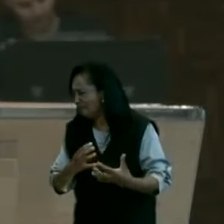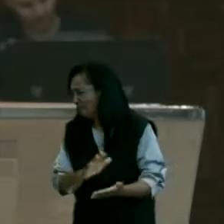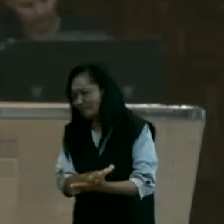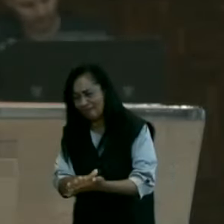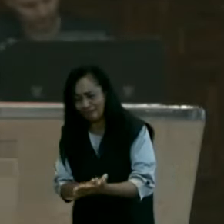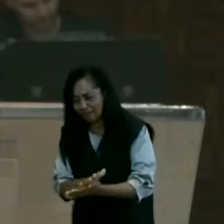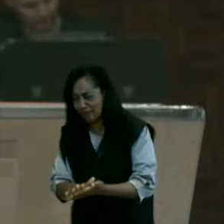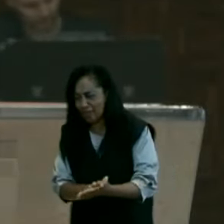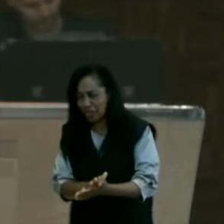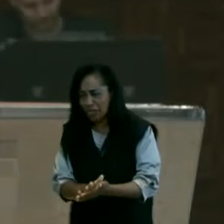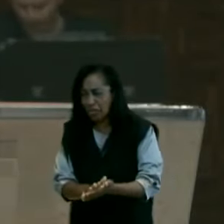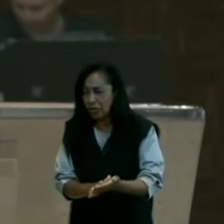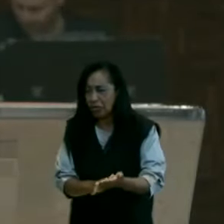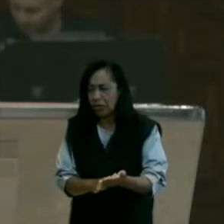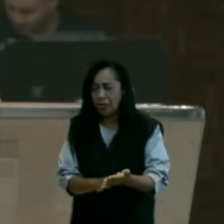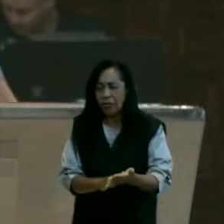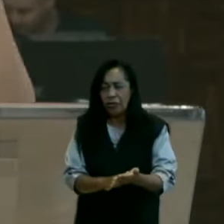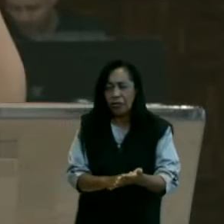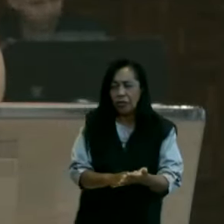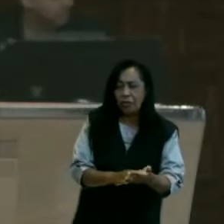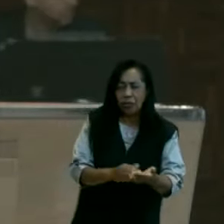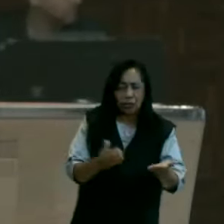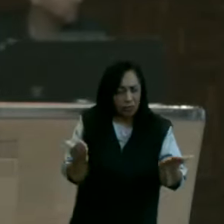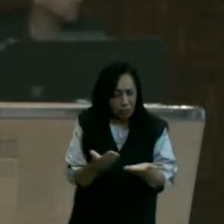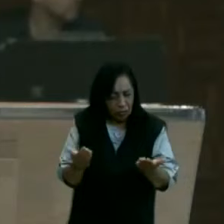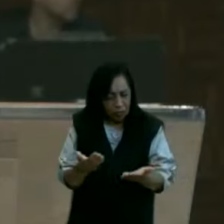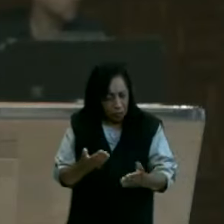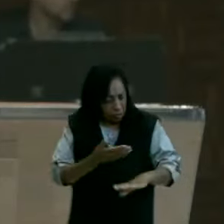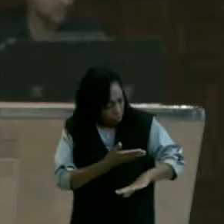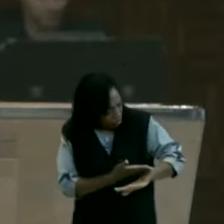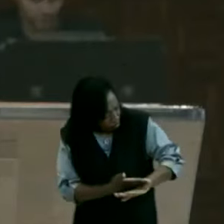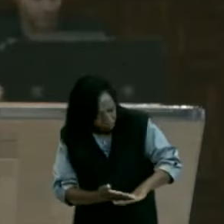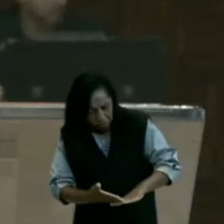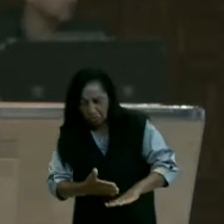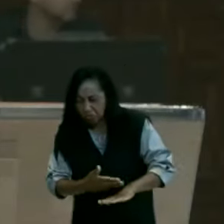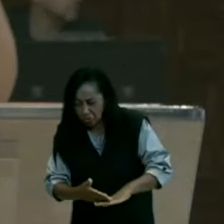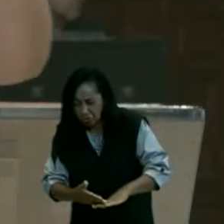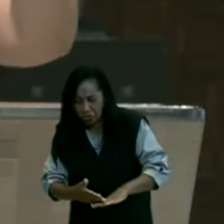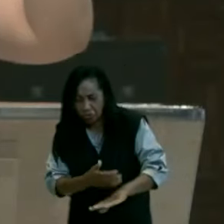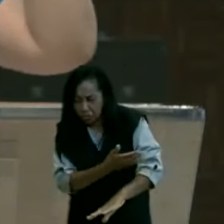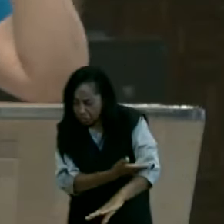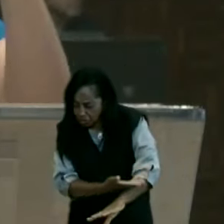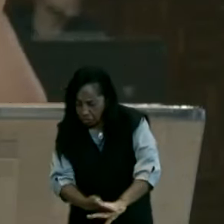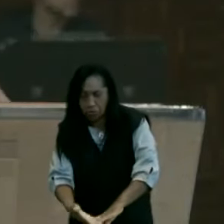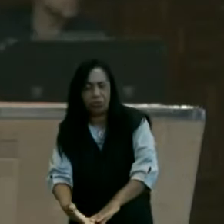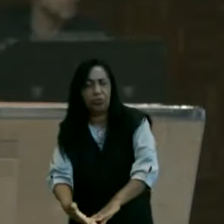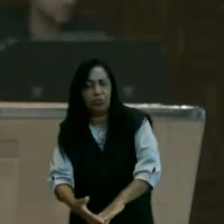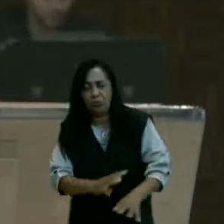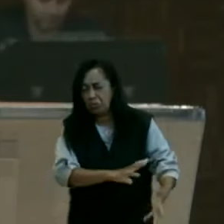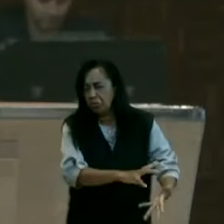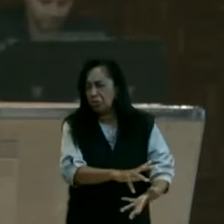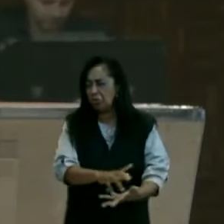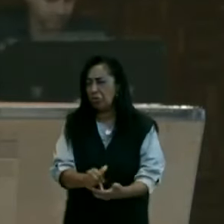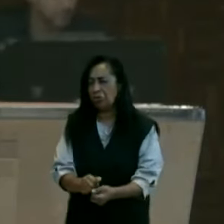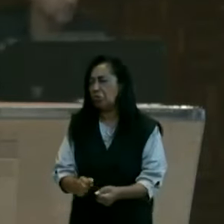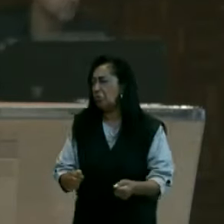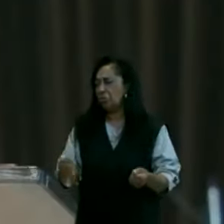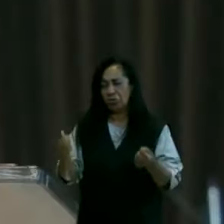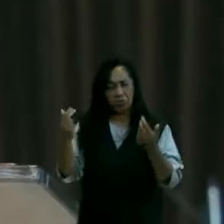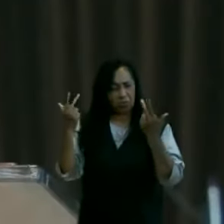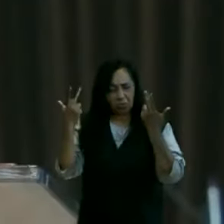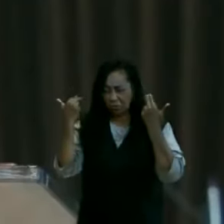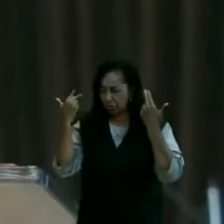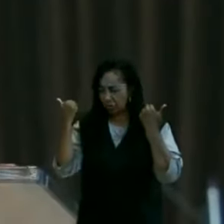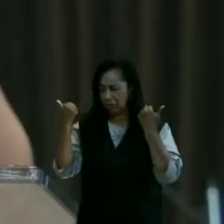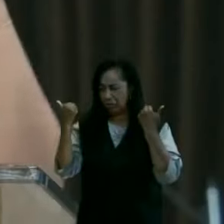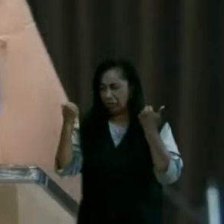soam tão normais para nós, onde muitas vezes nós queremos até acreditar, Senhor, nessas